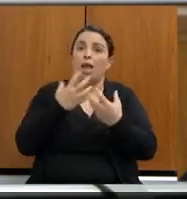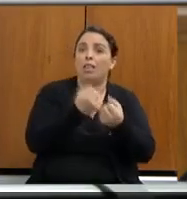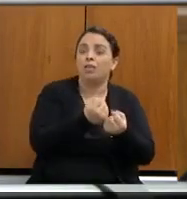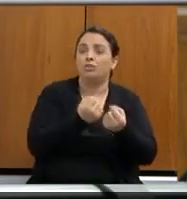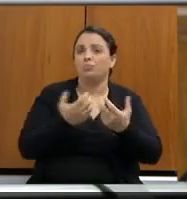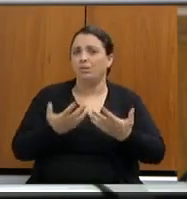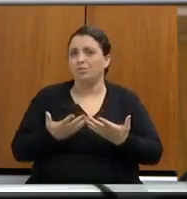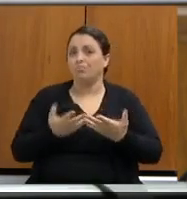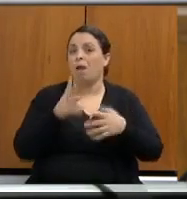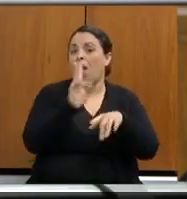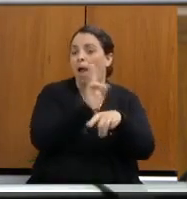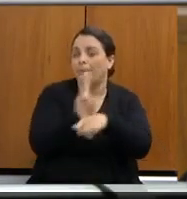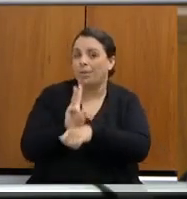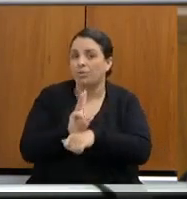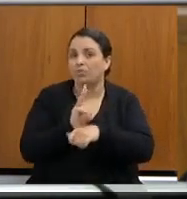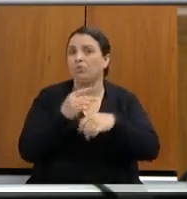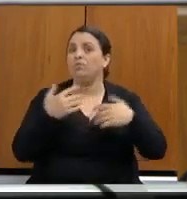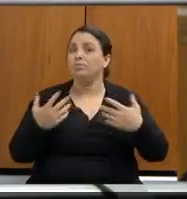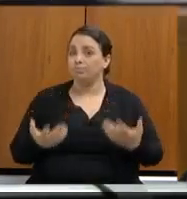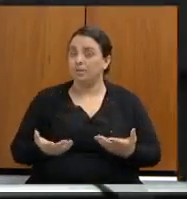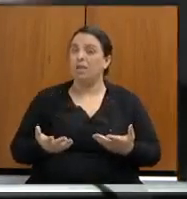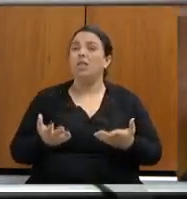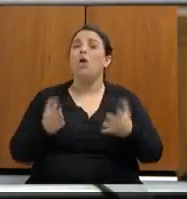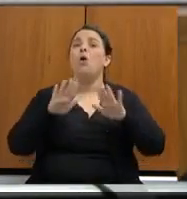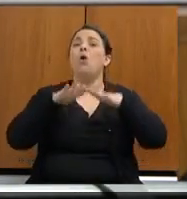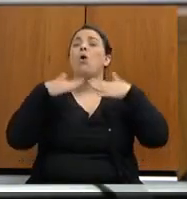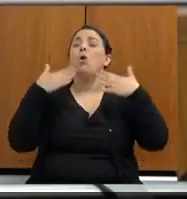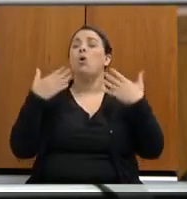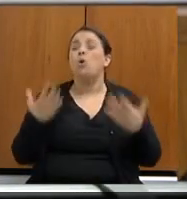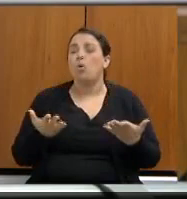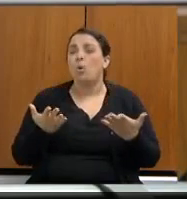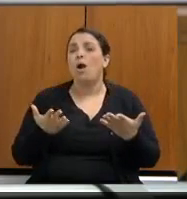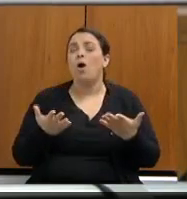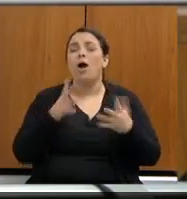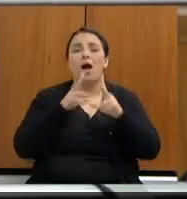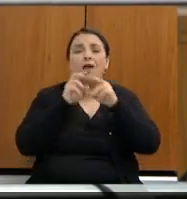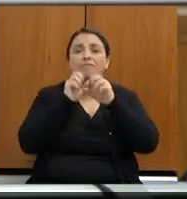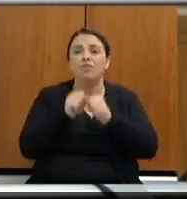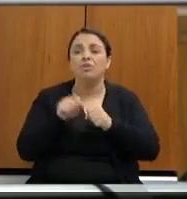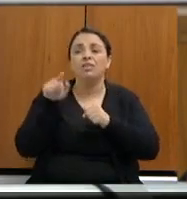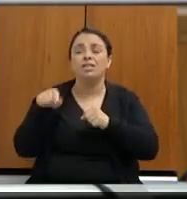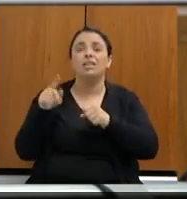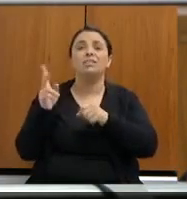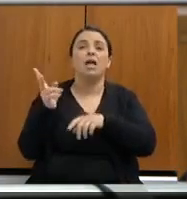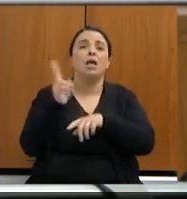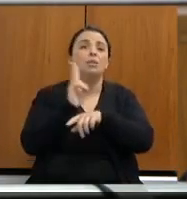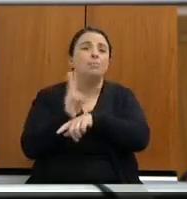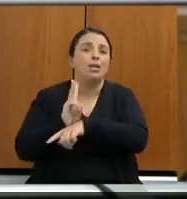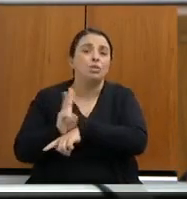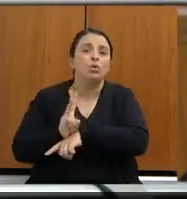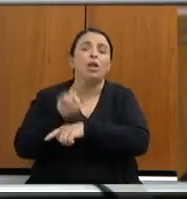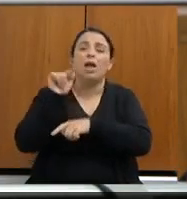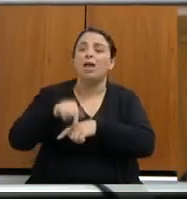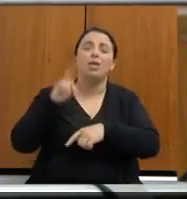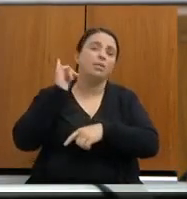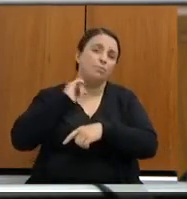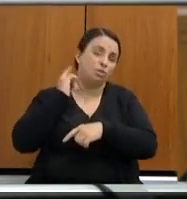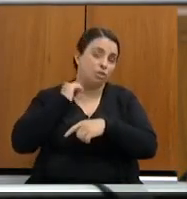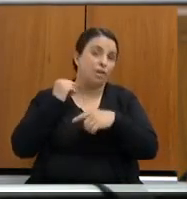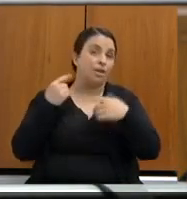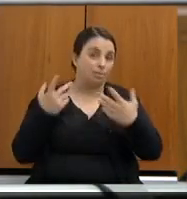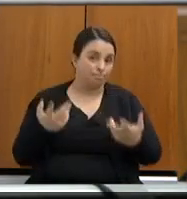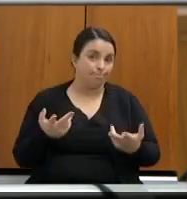Patrulhas E também qual a intensidade da interiorização dessas Patrulhas do Estado de Minas Gerais